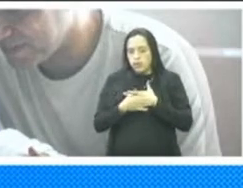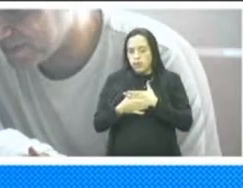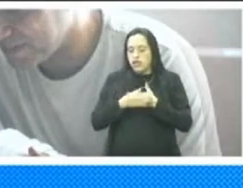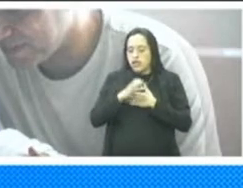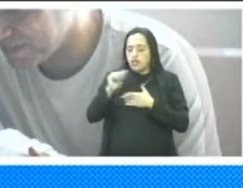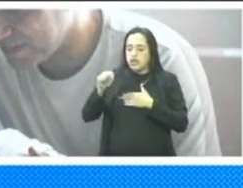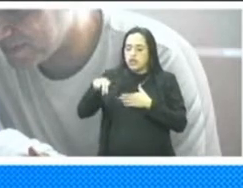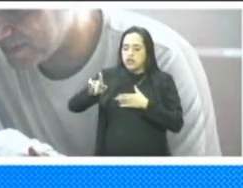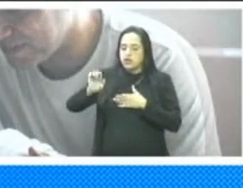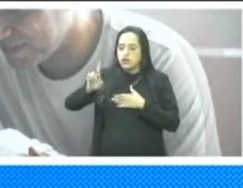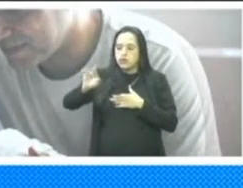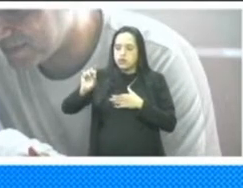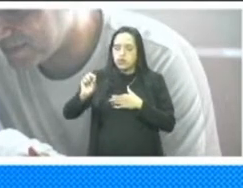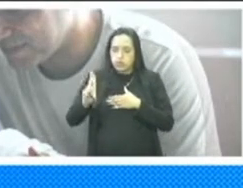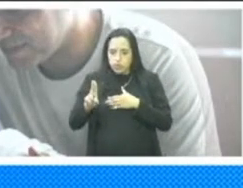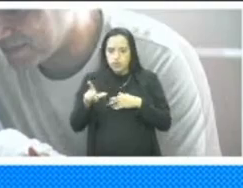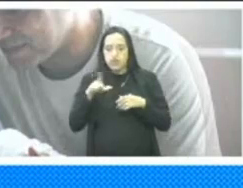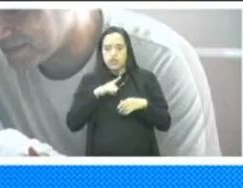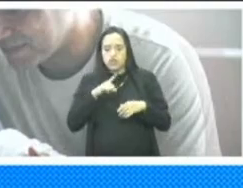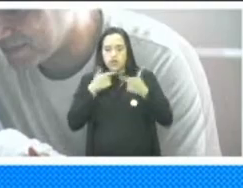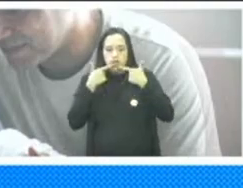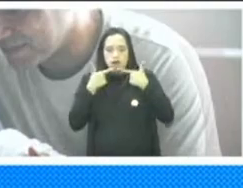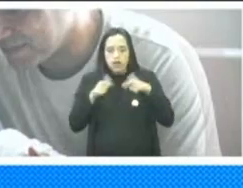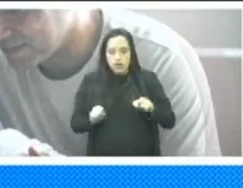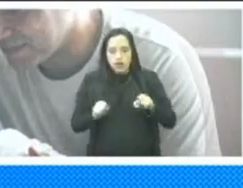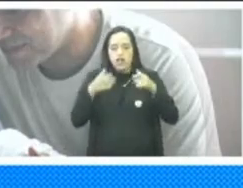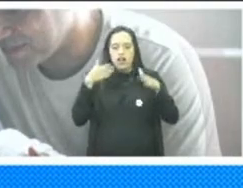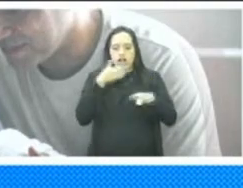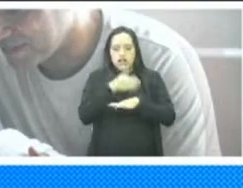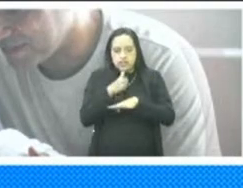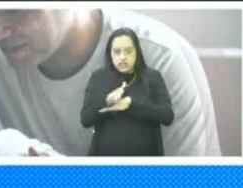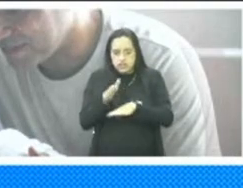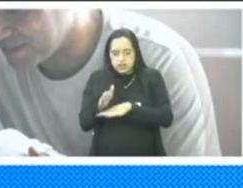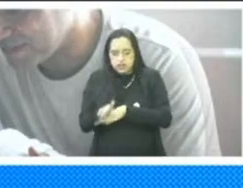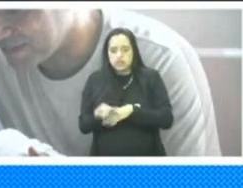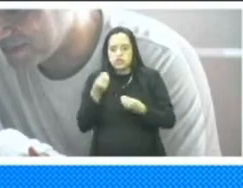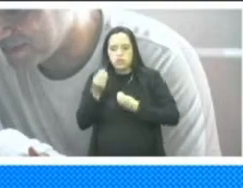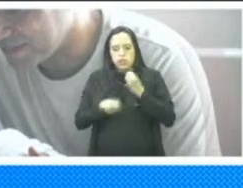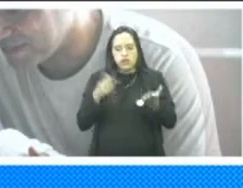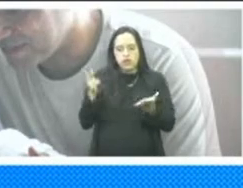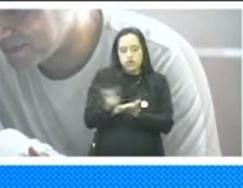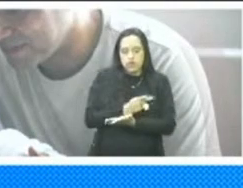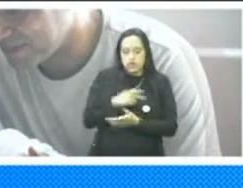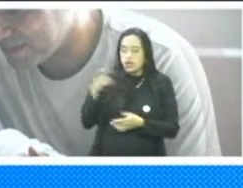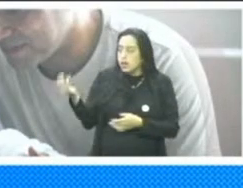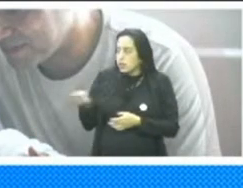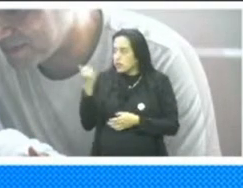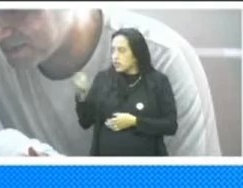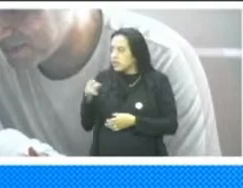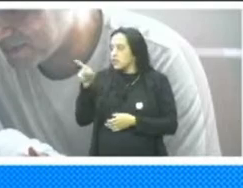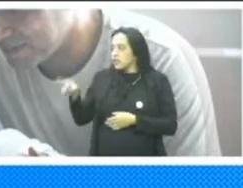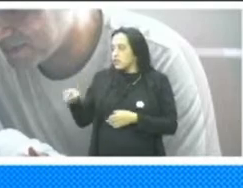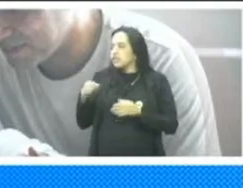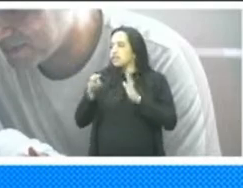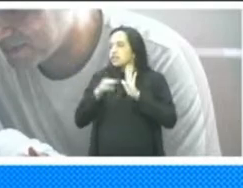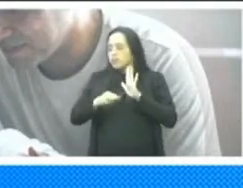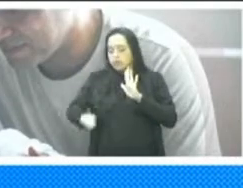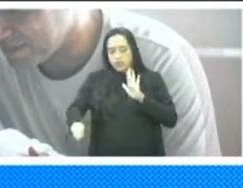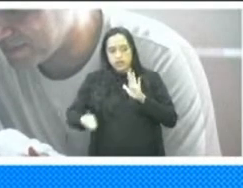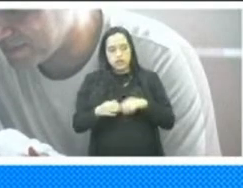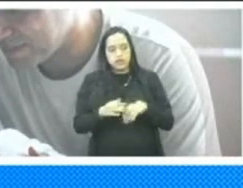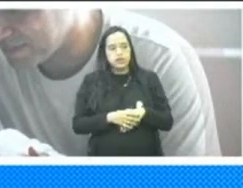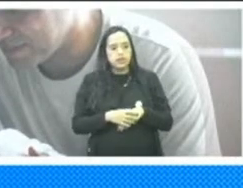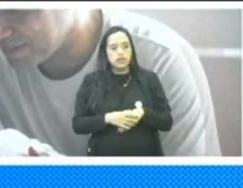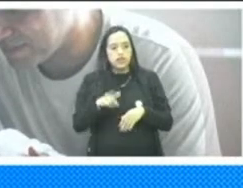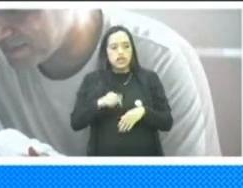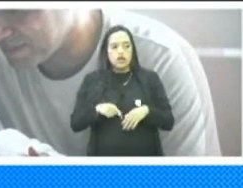linguagem acessível, que aborda os direitos, como funciona o método, a importância, né, do método Canguru.